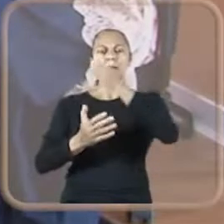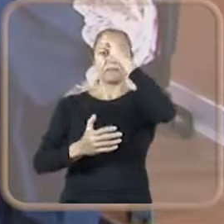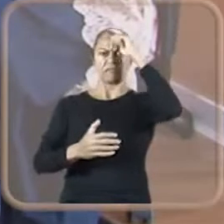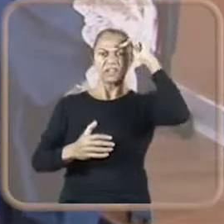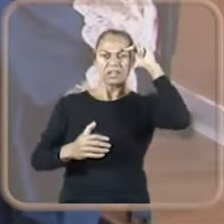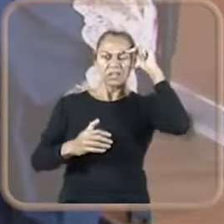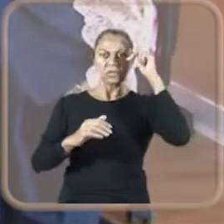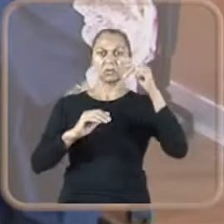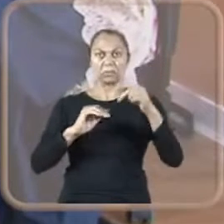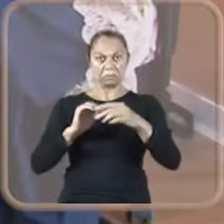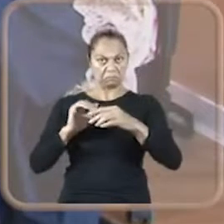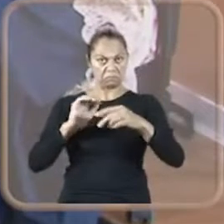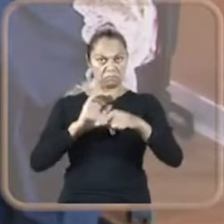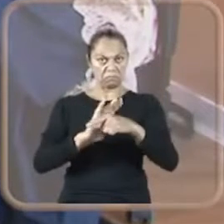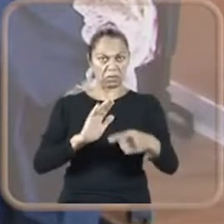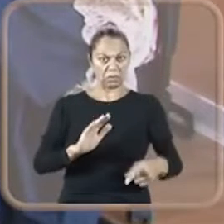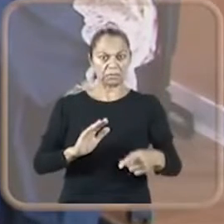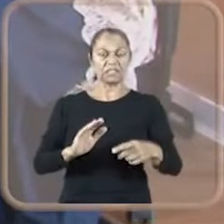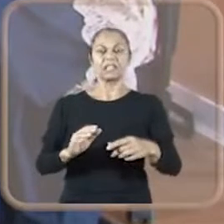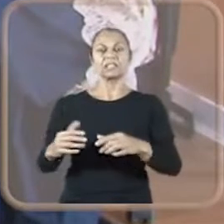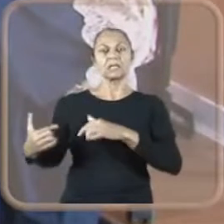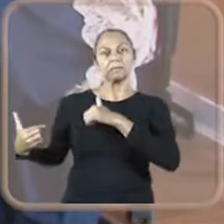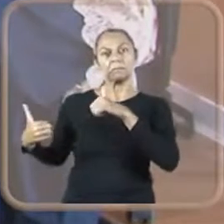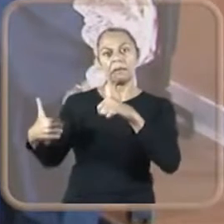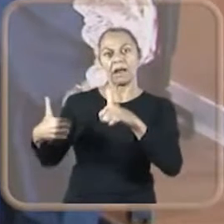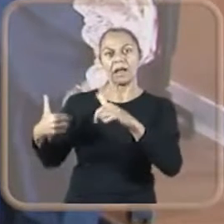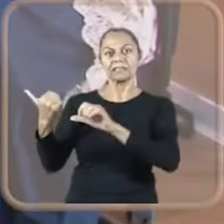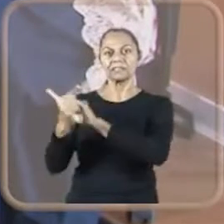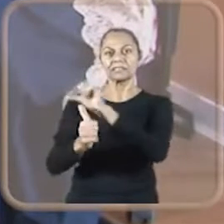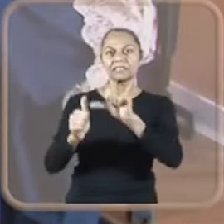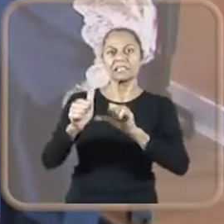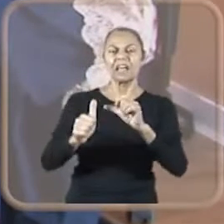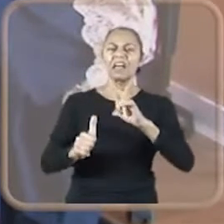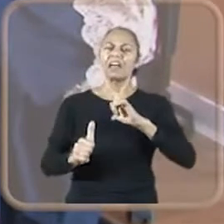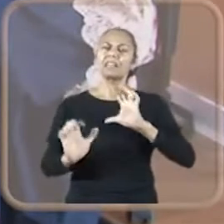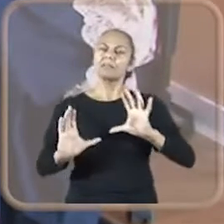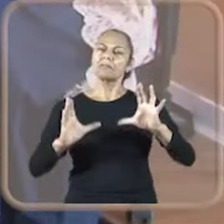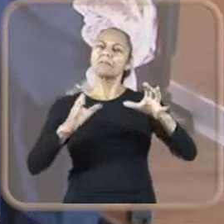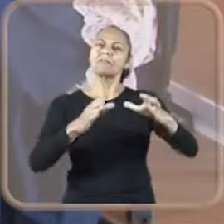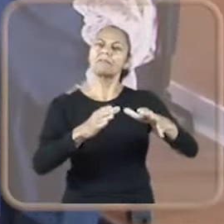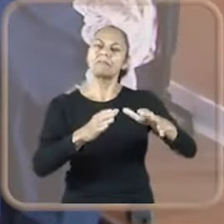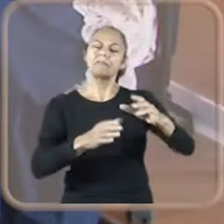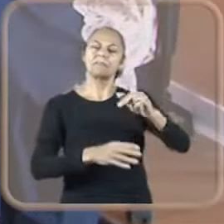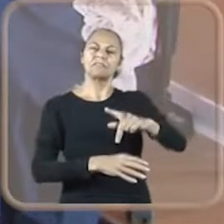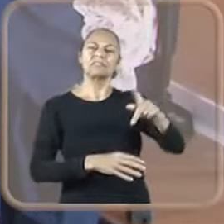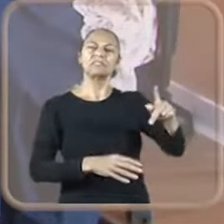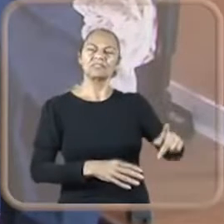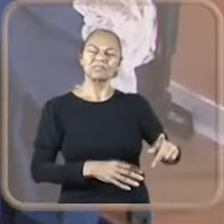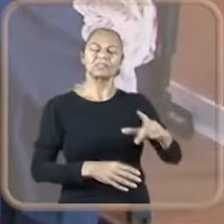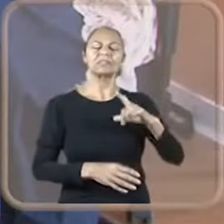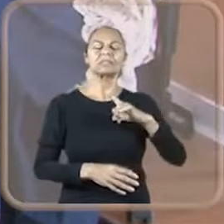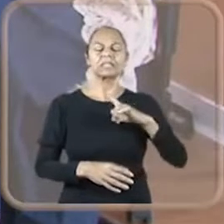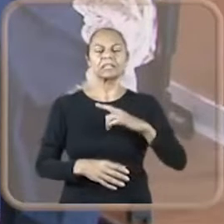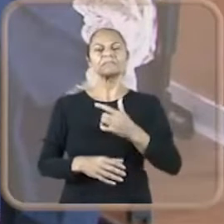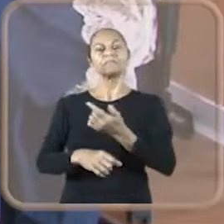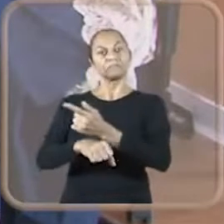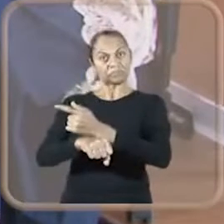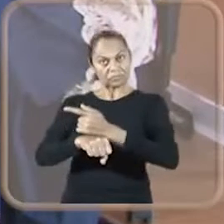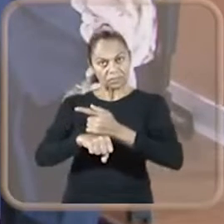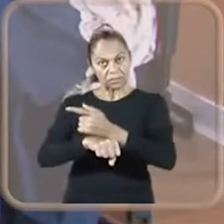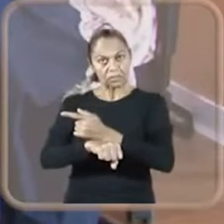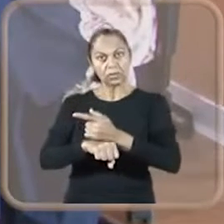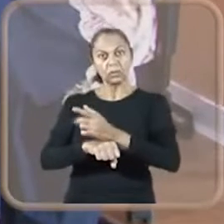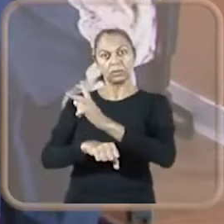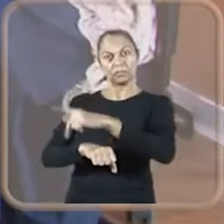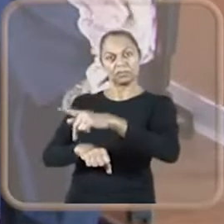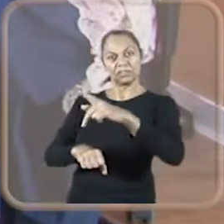na JR, esse trabalho que está chegando agora com as práticas restaurativas. Temos um corpo docente, doutora Patrícia, muito engajado, nossos gestores,